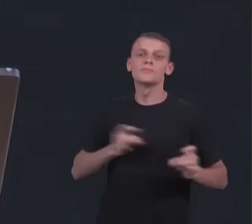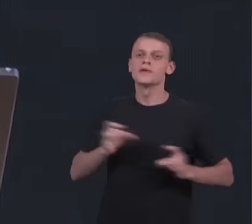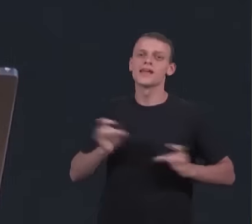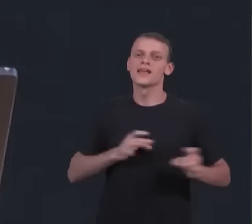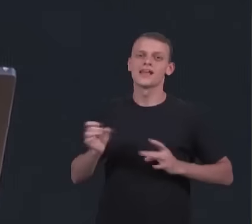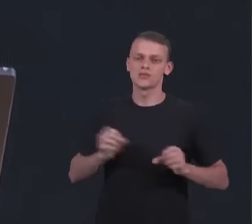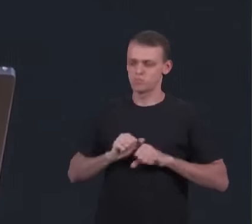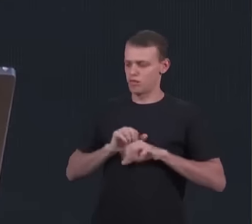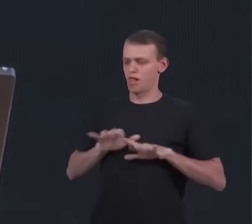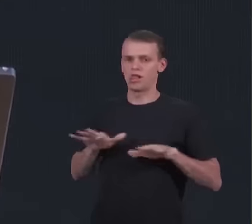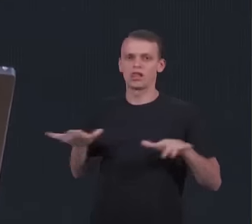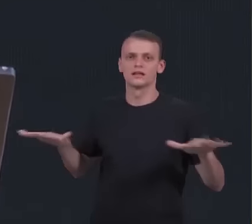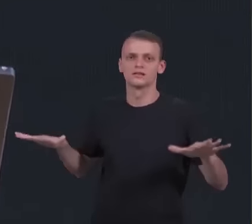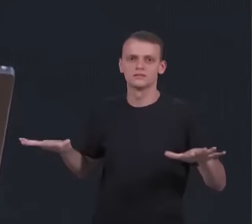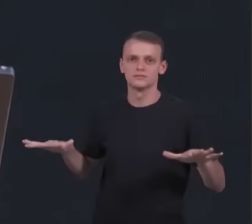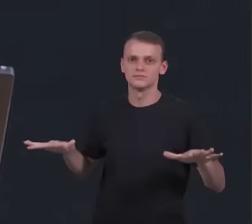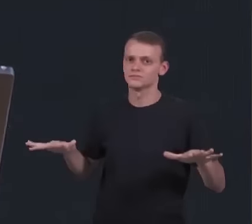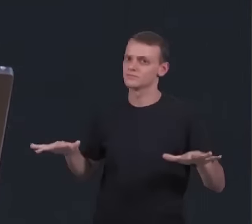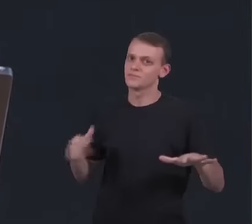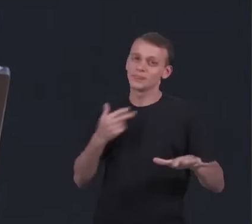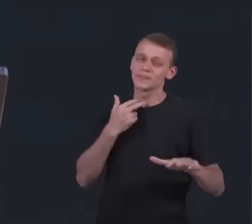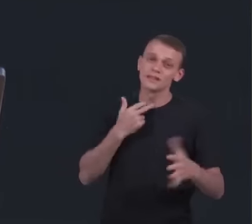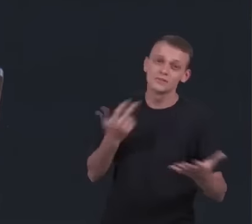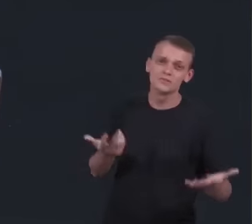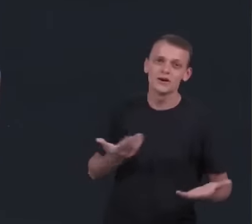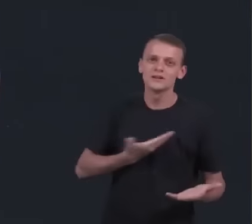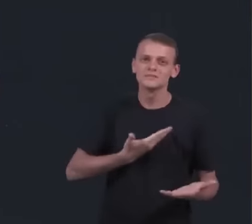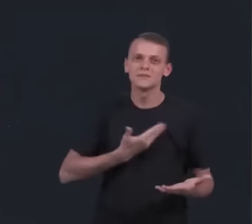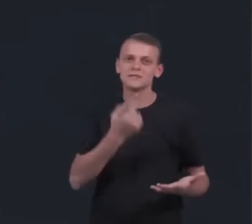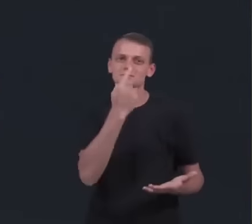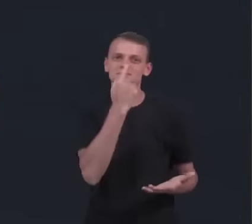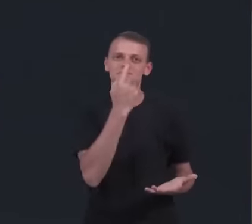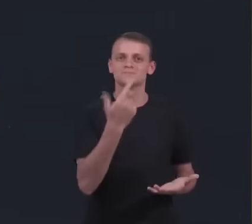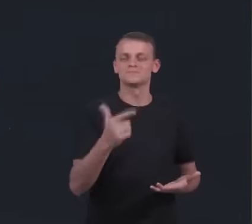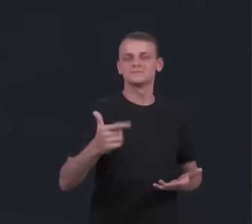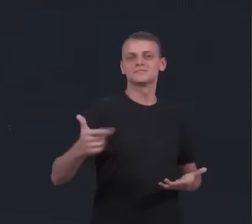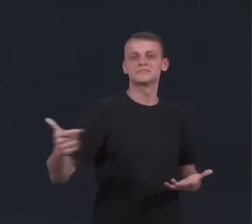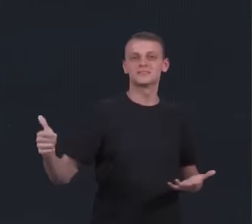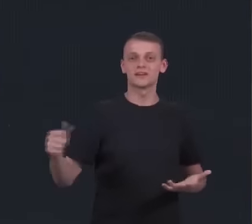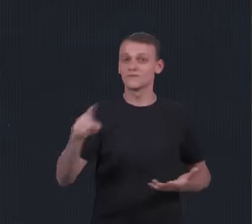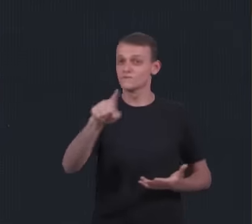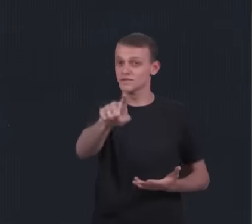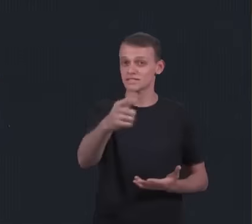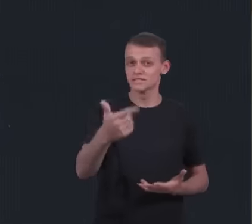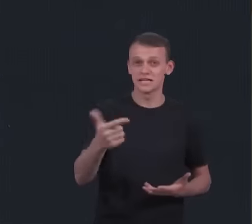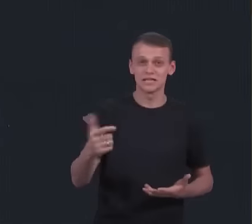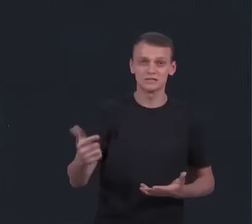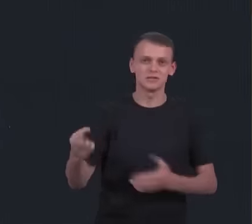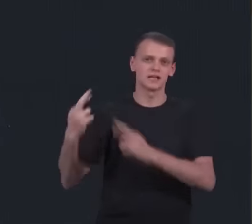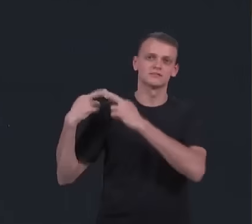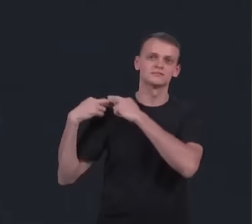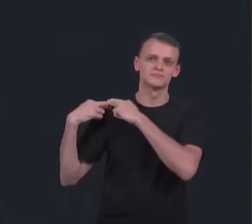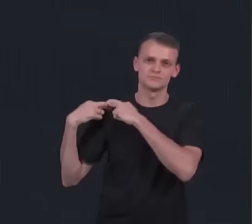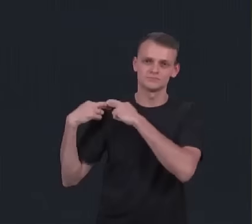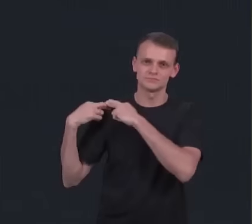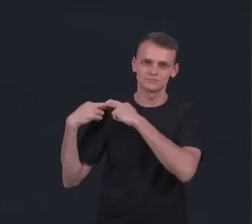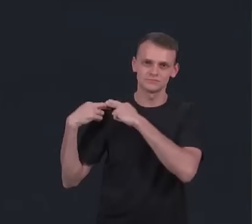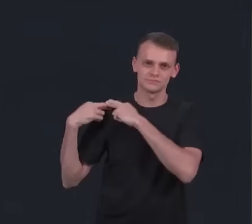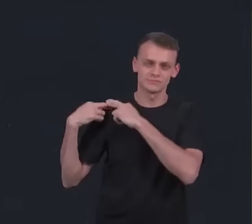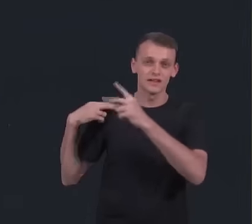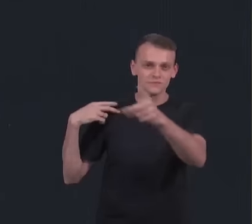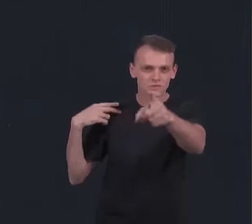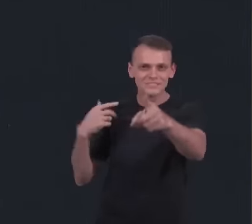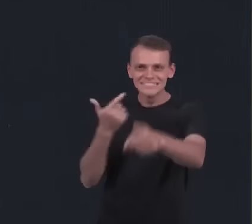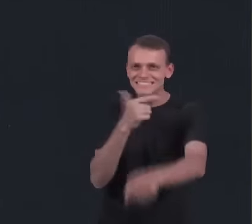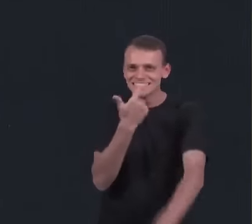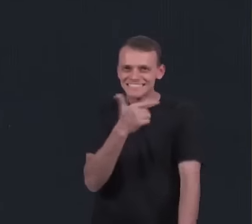transmitir o medo que ela está sentindo para você. E se você não sente o medo dela, você é no mínimo irresponsável. Dá um sorriso distante